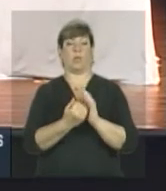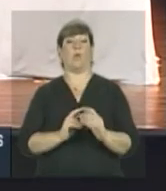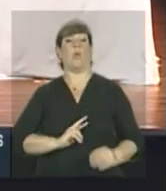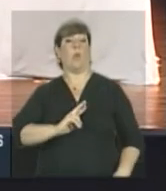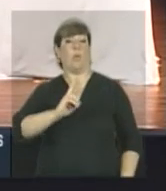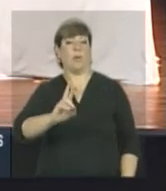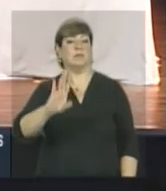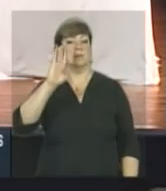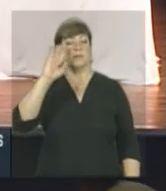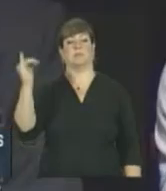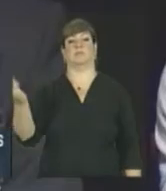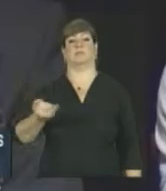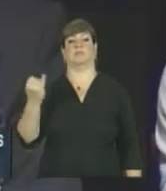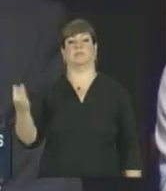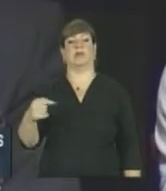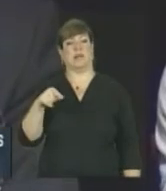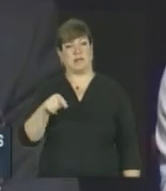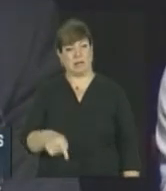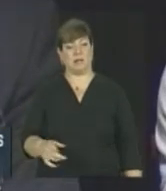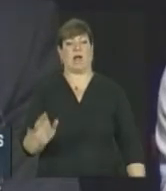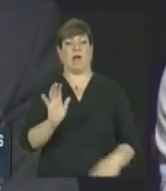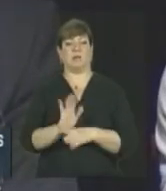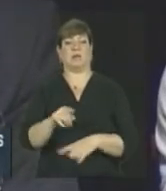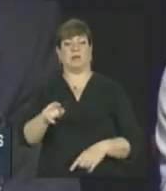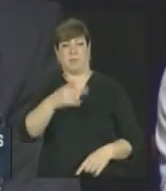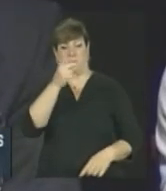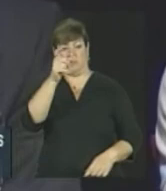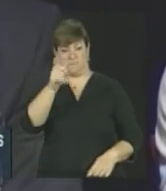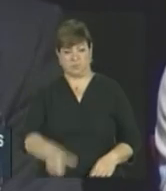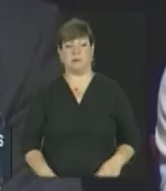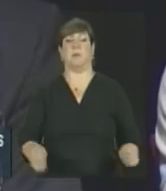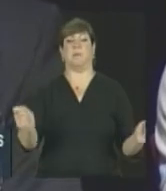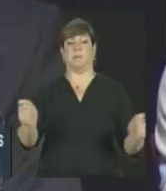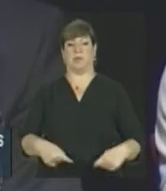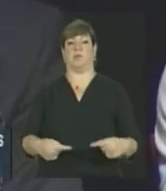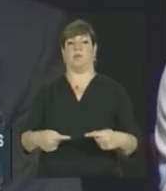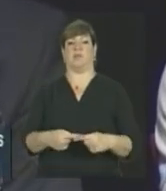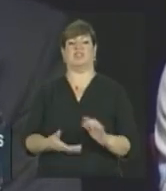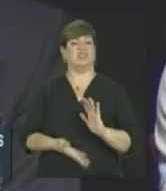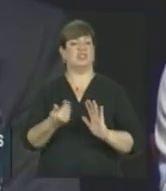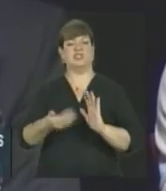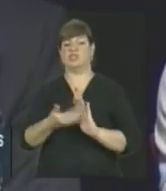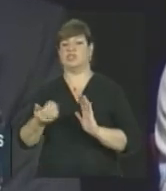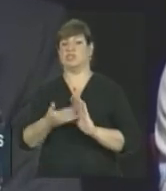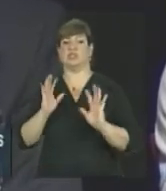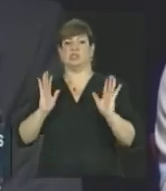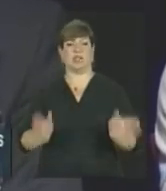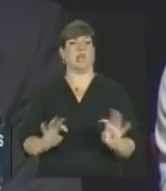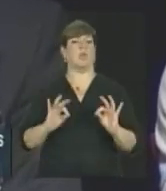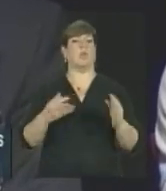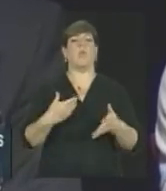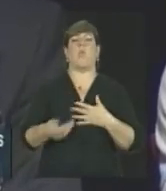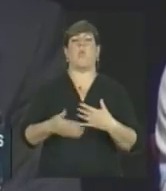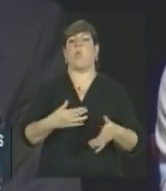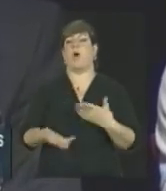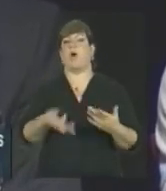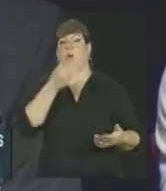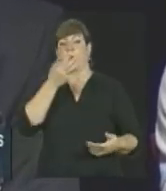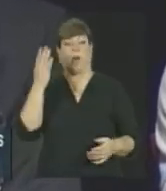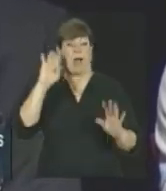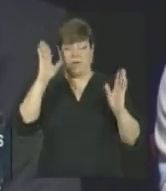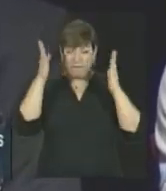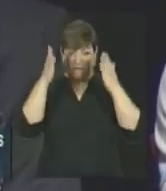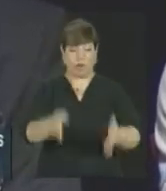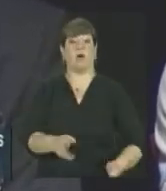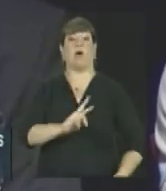resultado esportivo é quem torna o atleta elegível. Então, nós retiramos qualquer outra discussão e estamos focados só